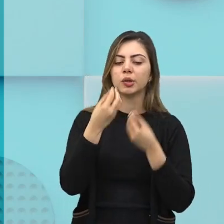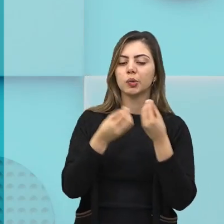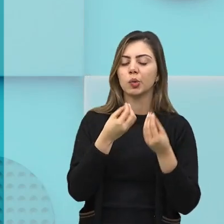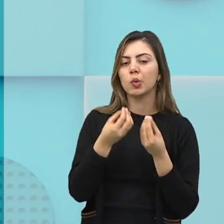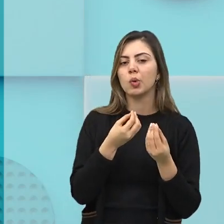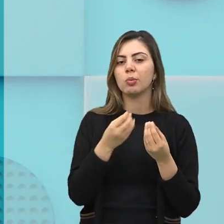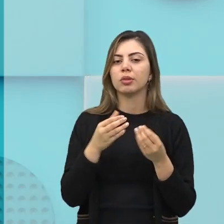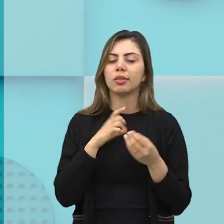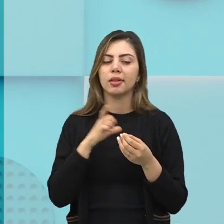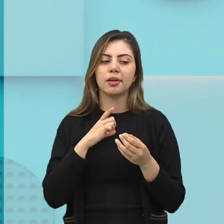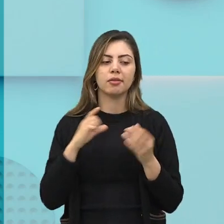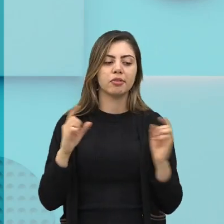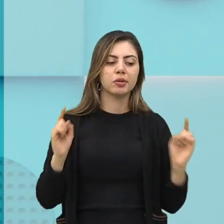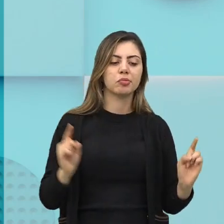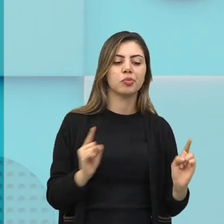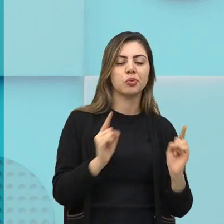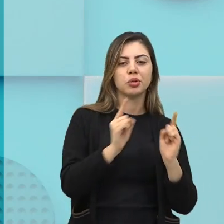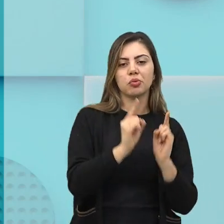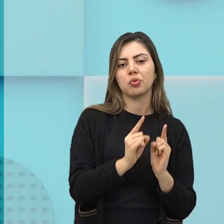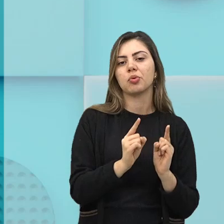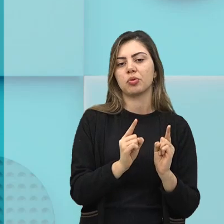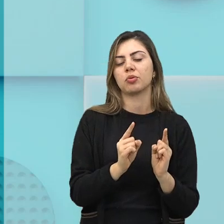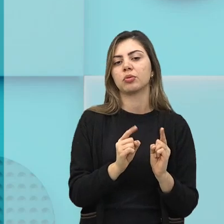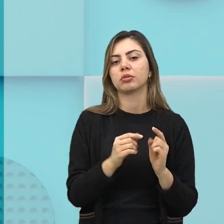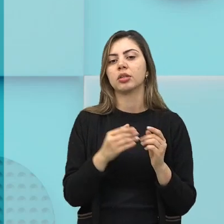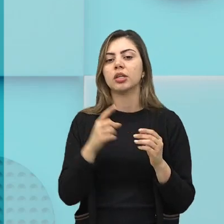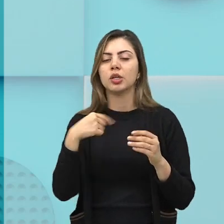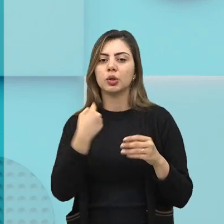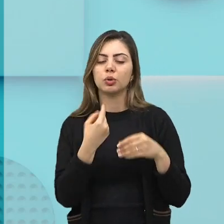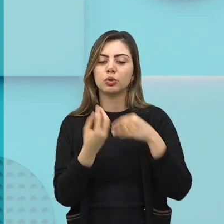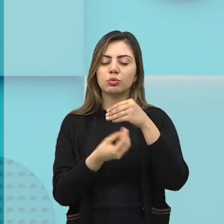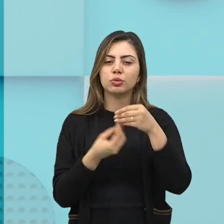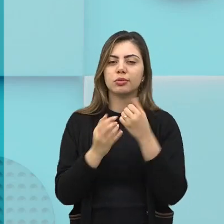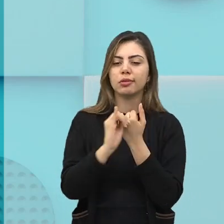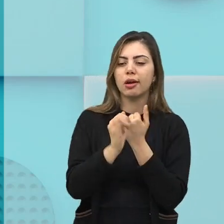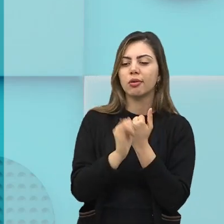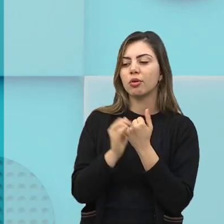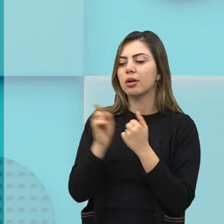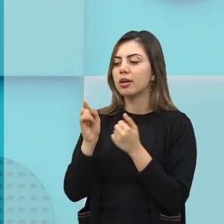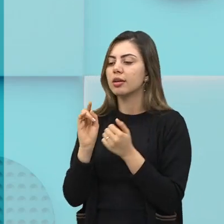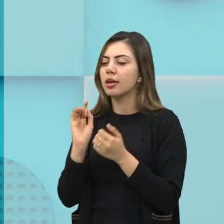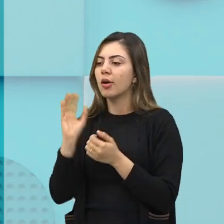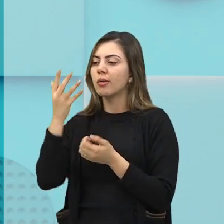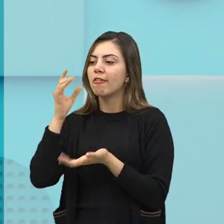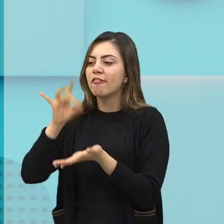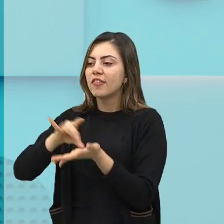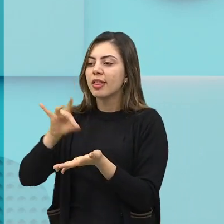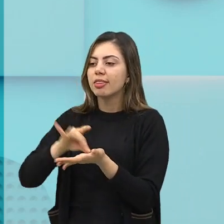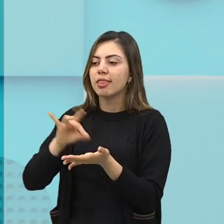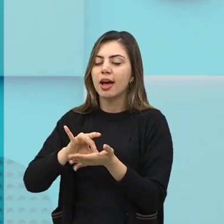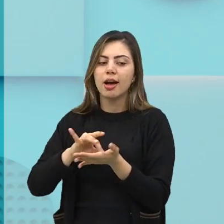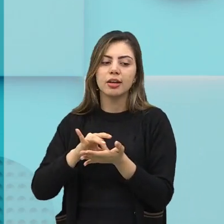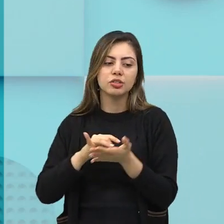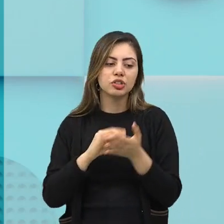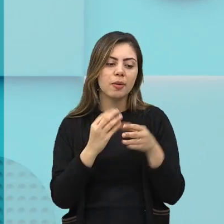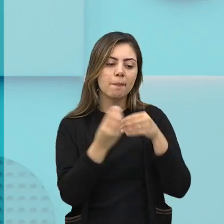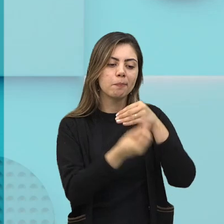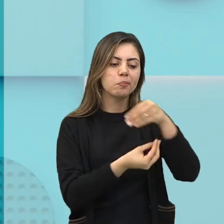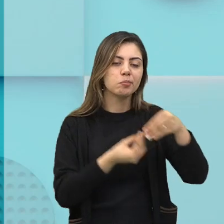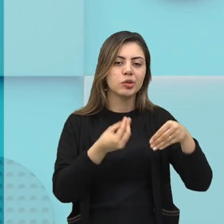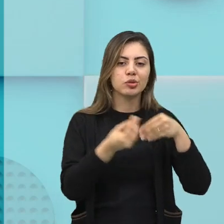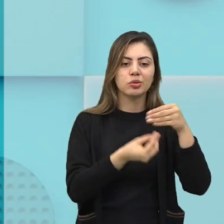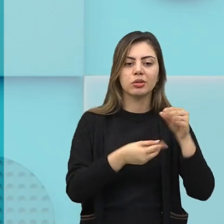como nós pegamos a ideia real e transmutamos para alguma coisa que tenha mais a ver com o caráter